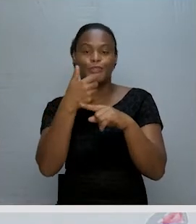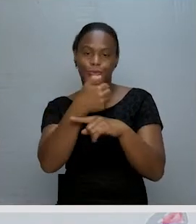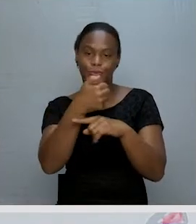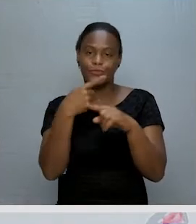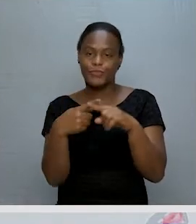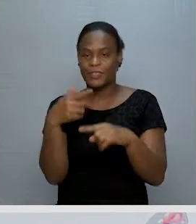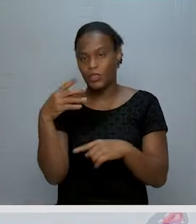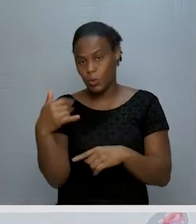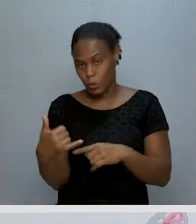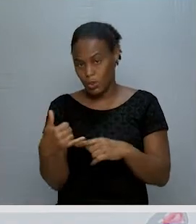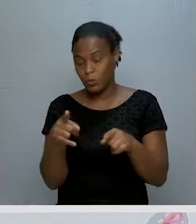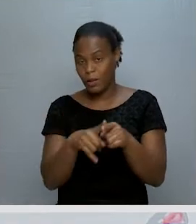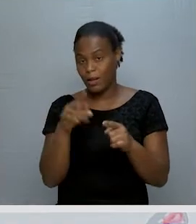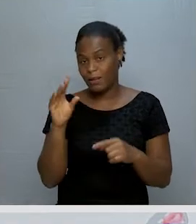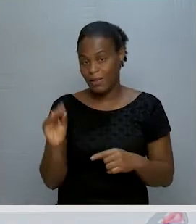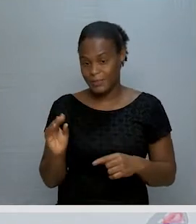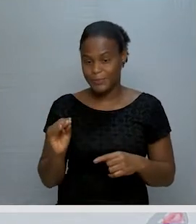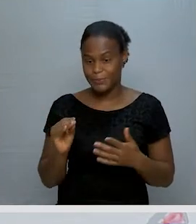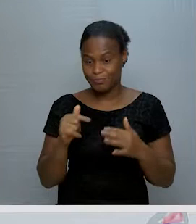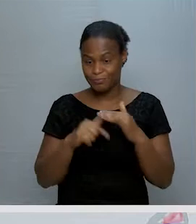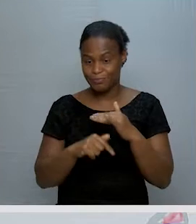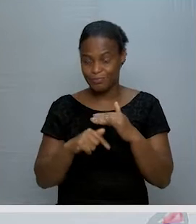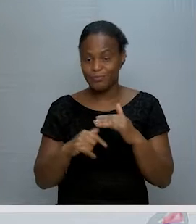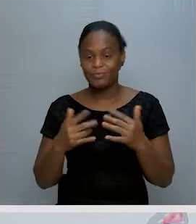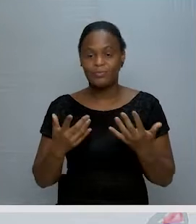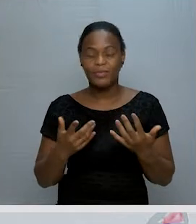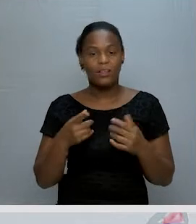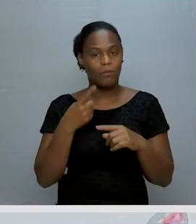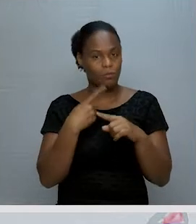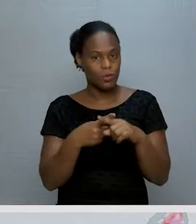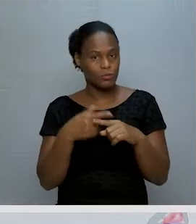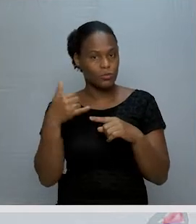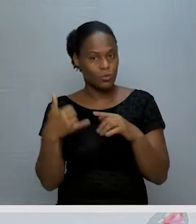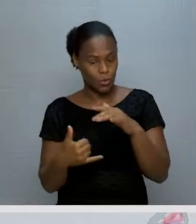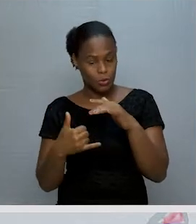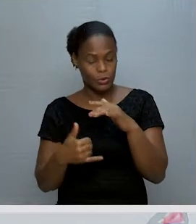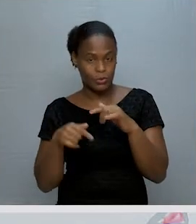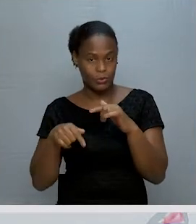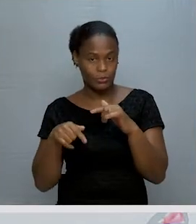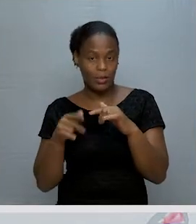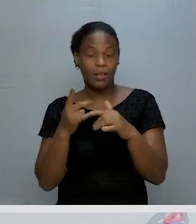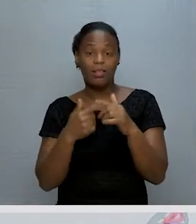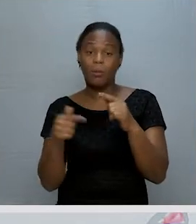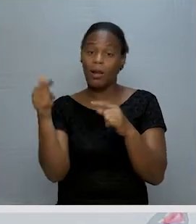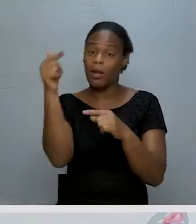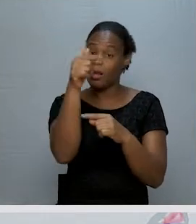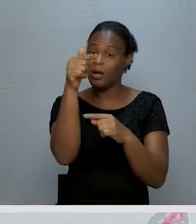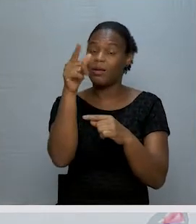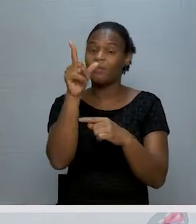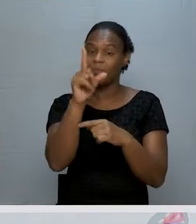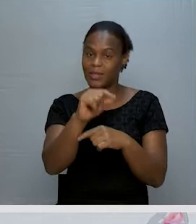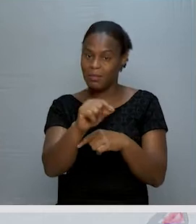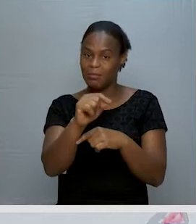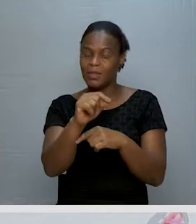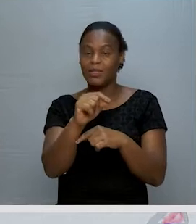Isso, 2 é que nos dá 10. Foi multiplicado por 2 no denominador,